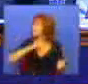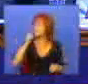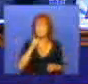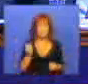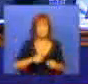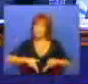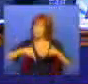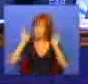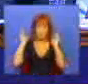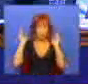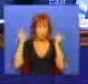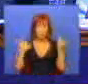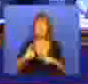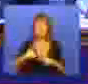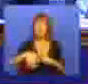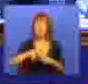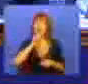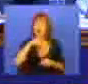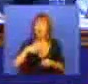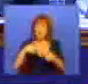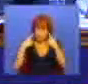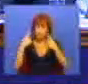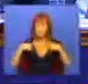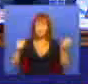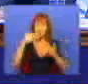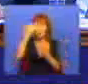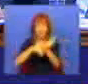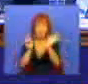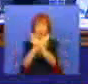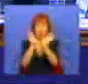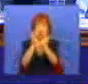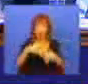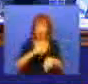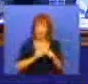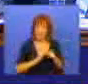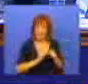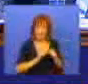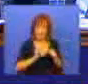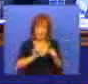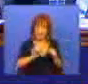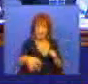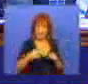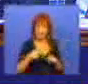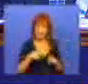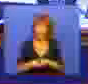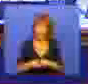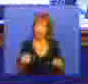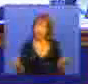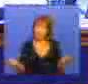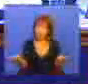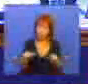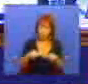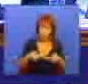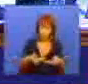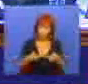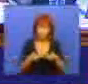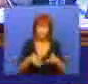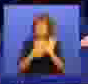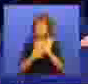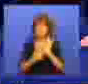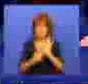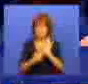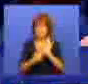não se encontra disponível. Será oportunamente divulgado neste portal o período para a recepção das mesmas. Está